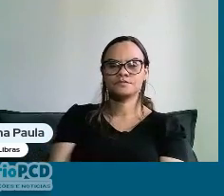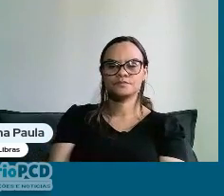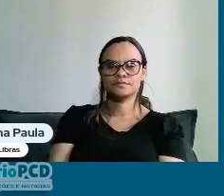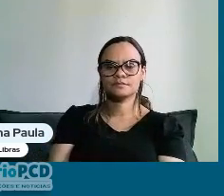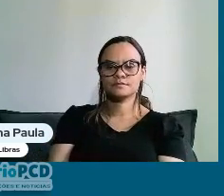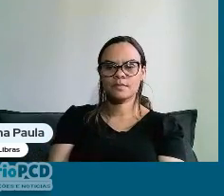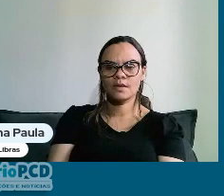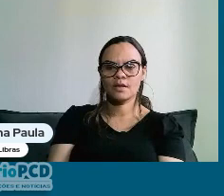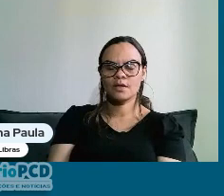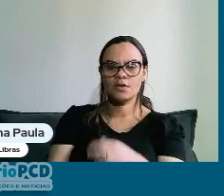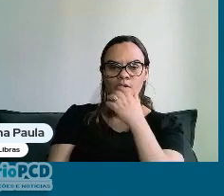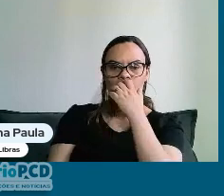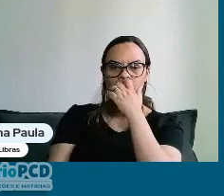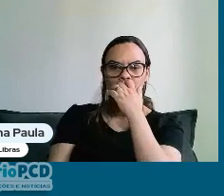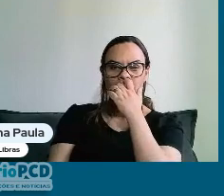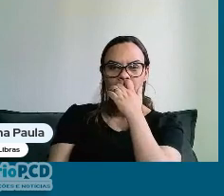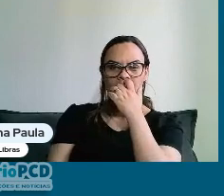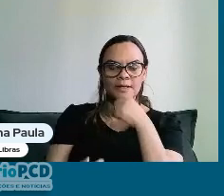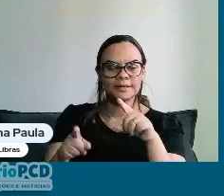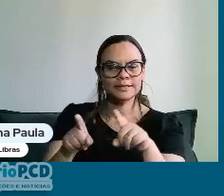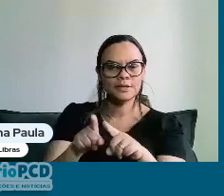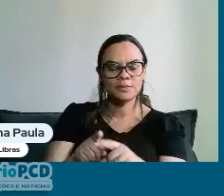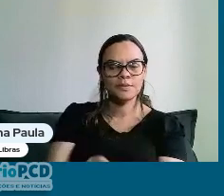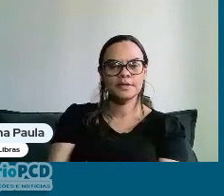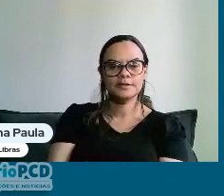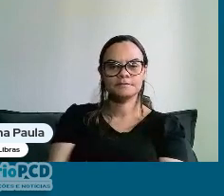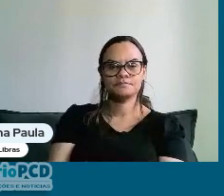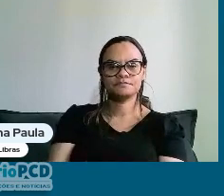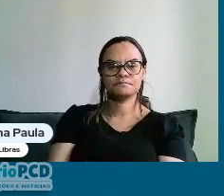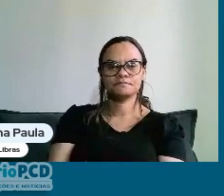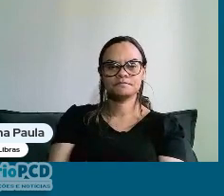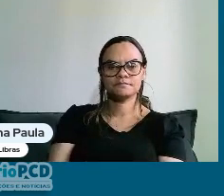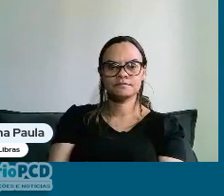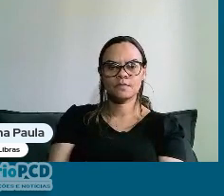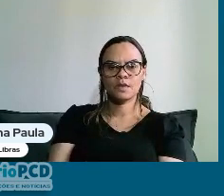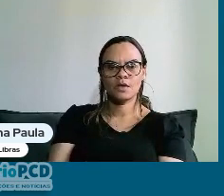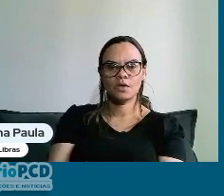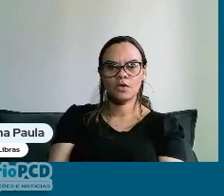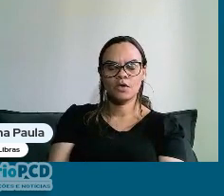do transplante cardíaco, o Dr. Zerbini também, a gente também lembra aqui também, né,